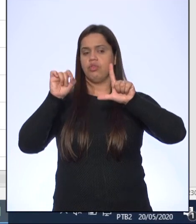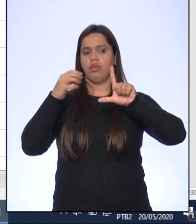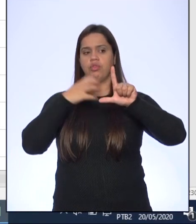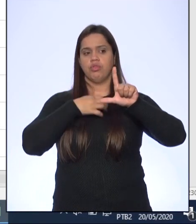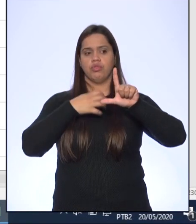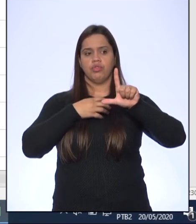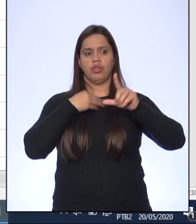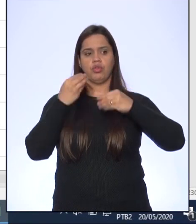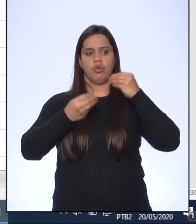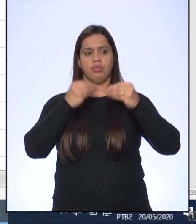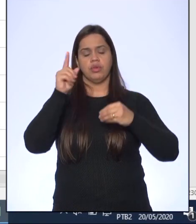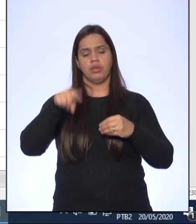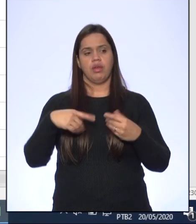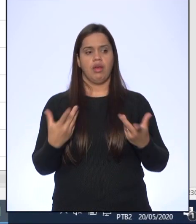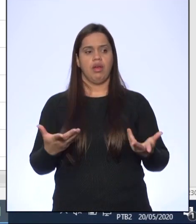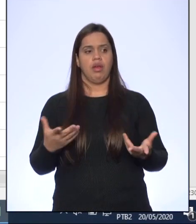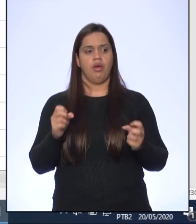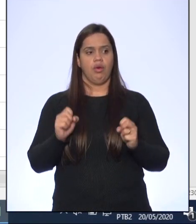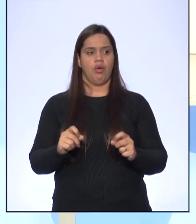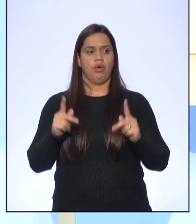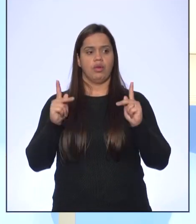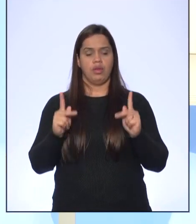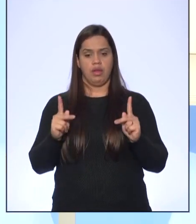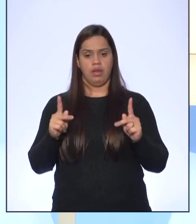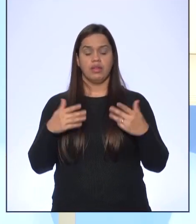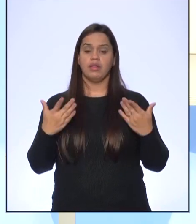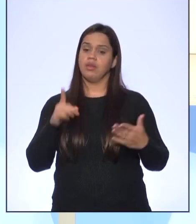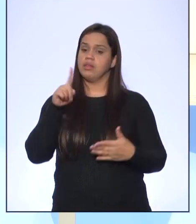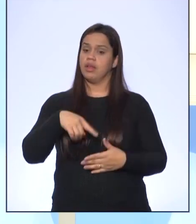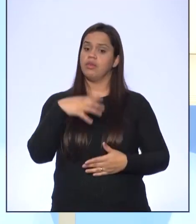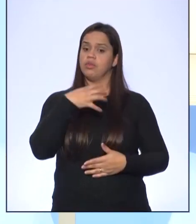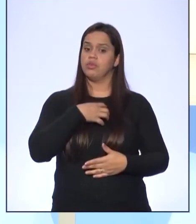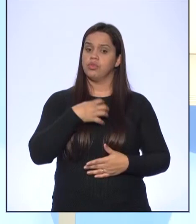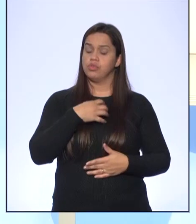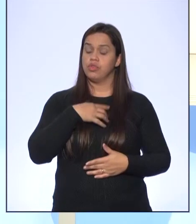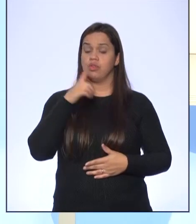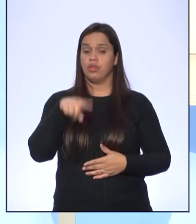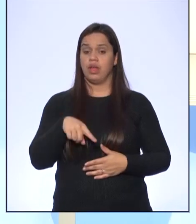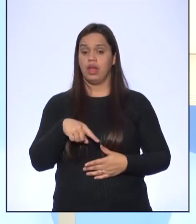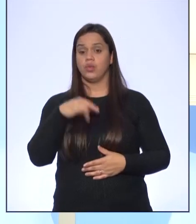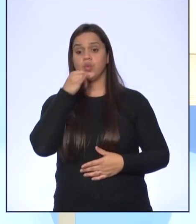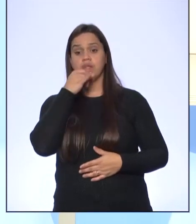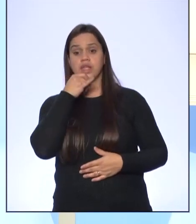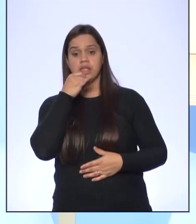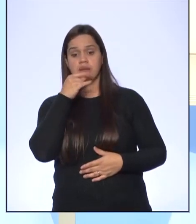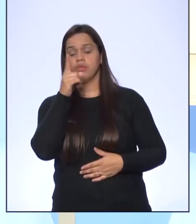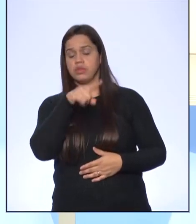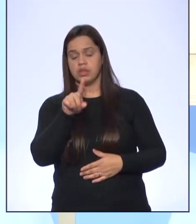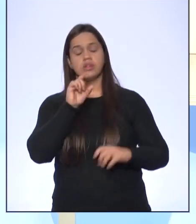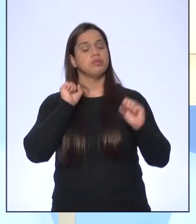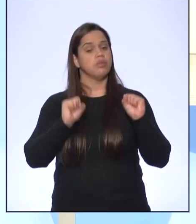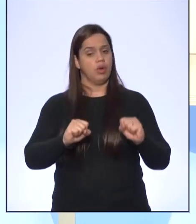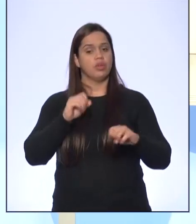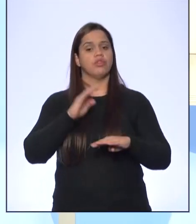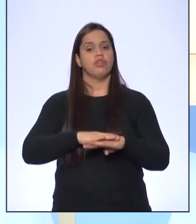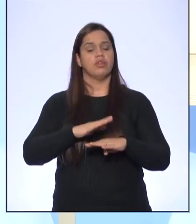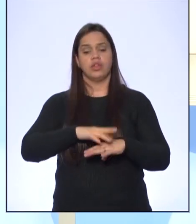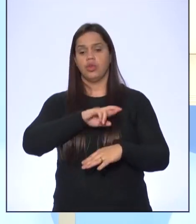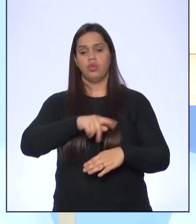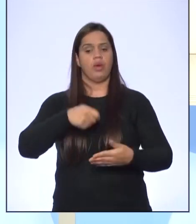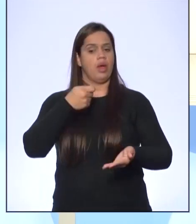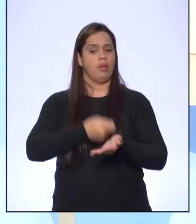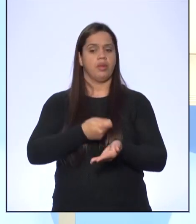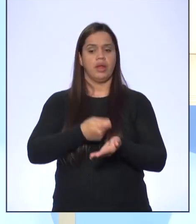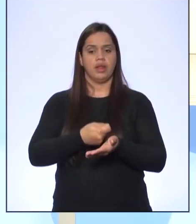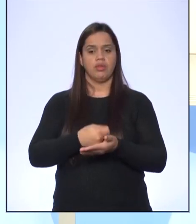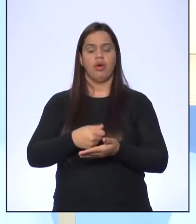gráfico que vocês quiserem. Beleza? Então, essa é uma das formas, esse é um dos modelos que vocês podem fazer, não é obrigatório.